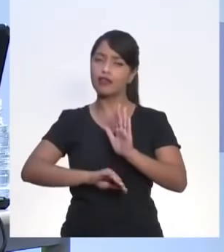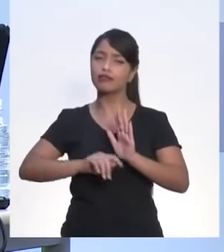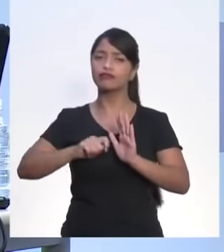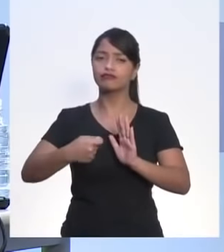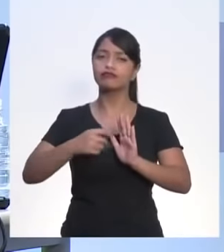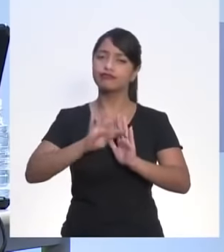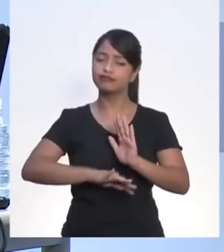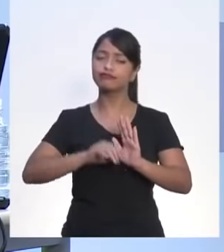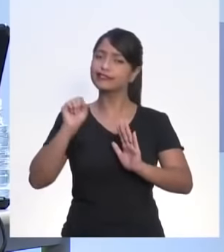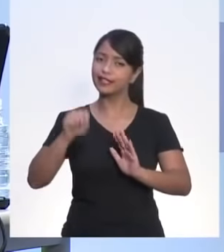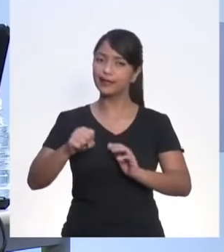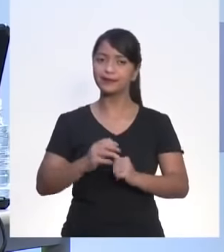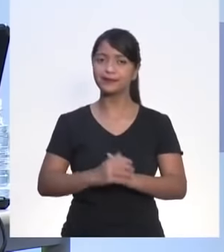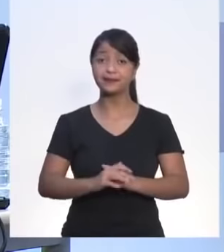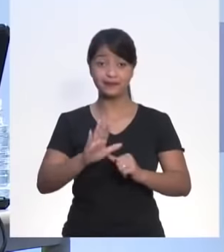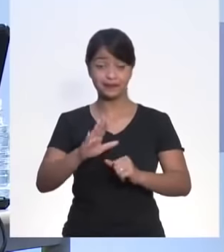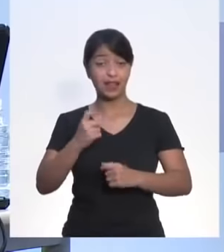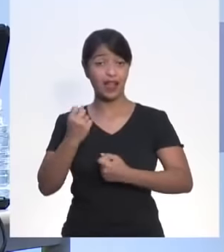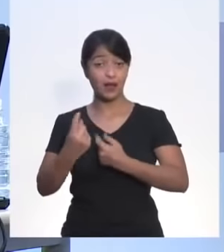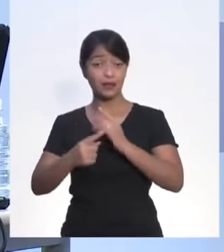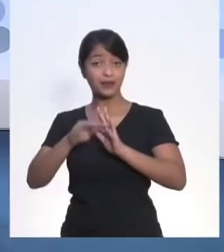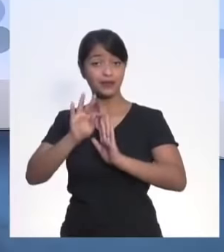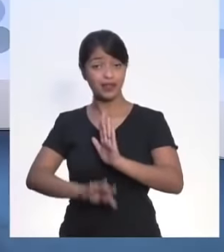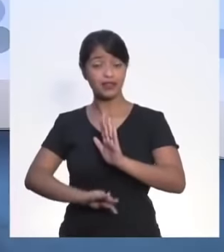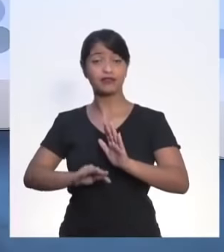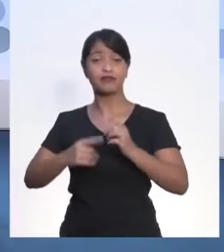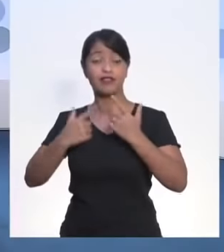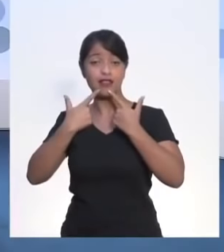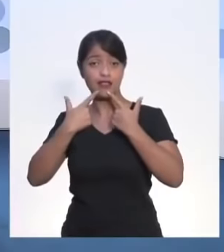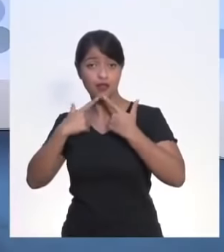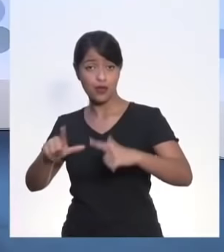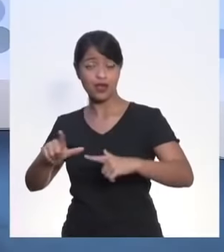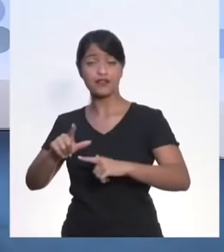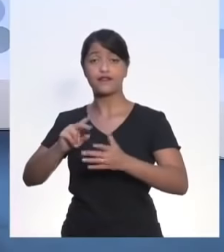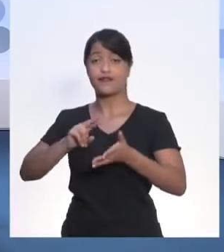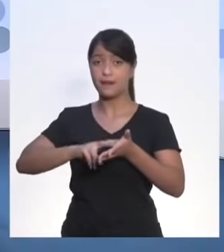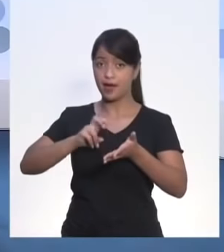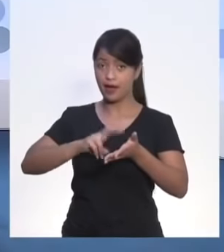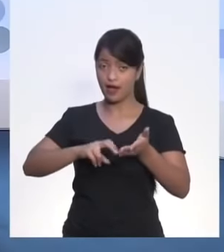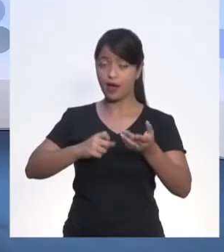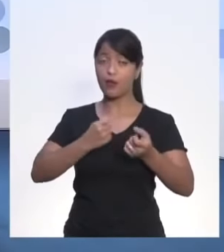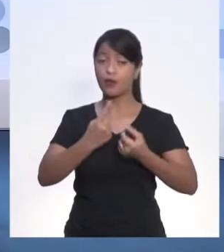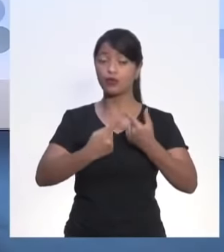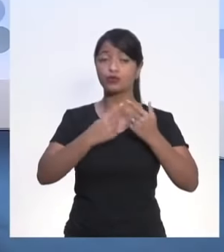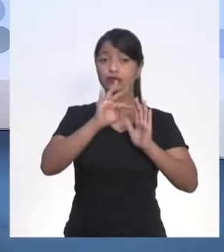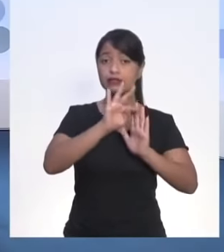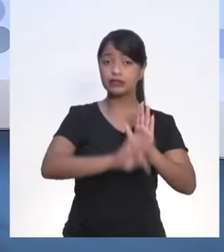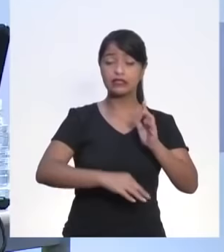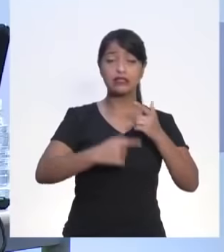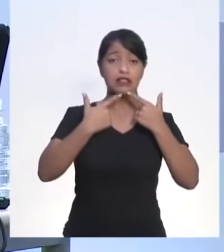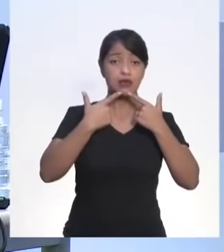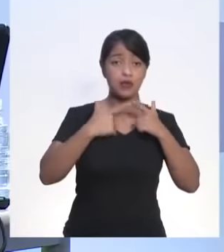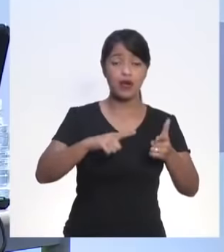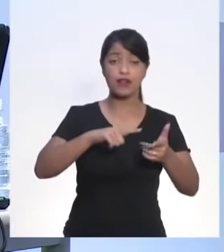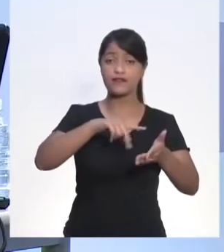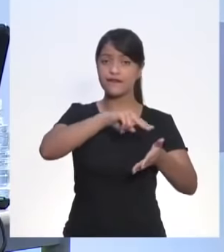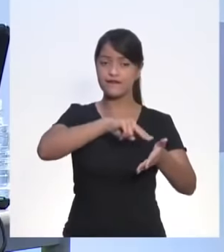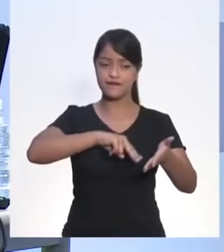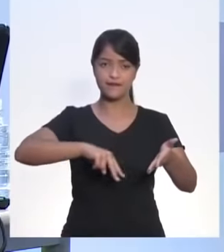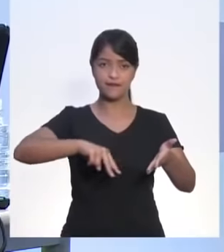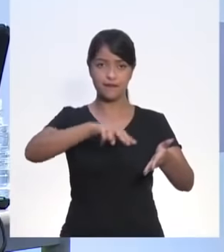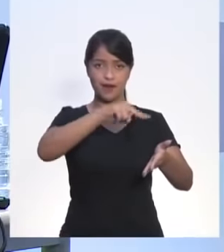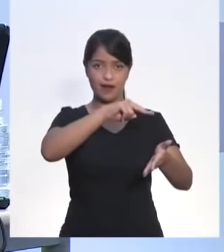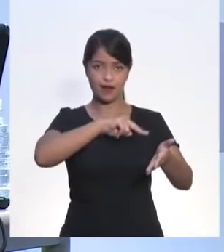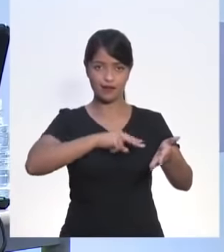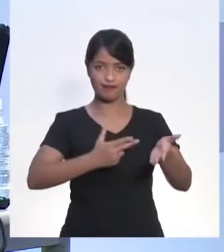lá com a linguagem verbal e com a linguagem não verbal e com a linguagem mista. Falamos disso já, gente, já desde o quê? Desde quando